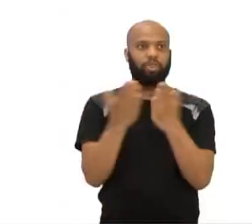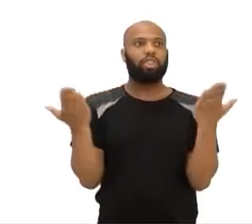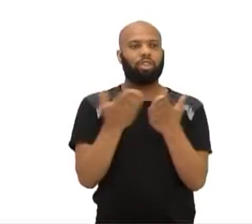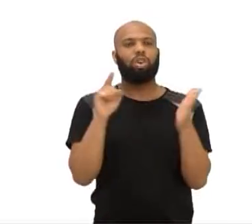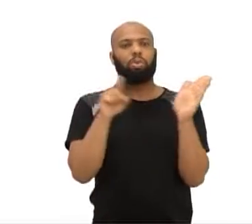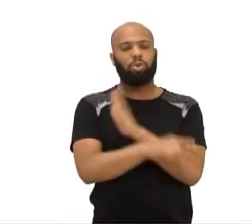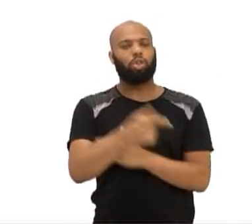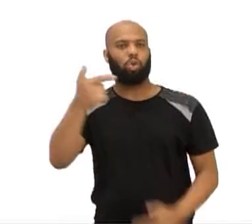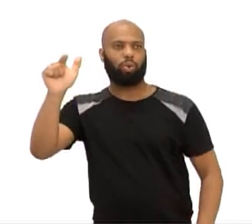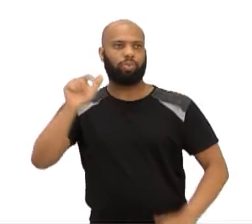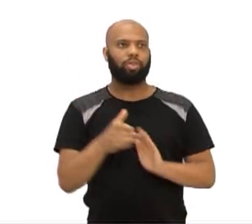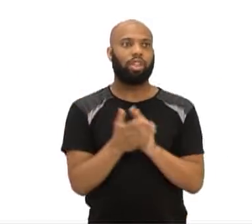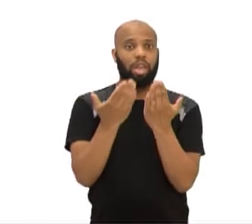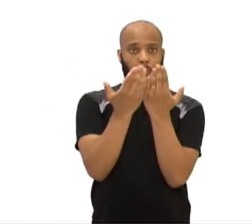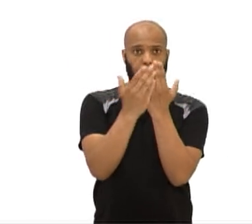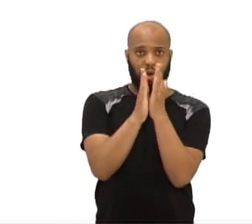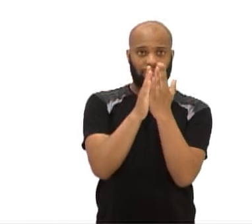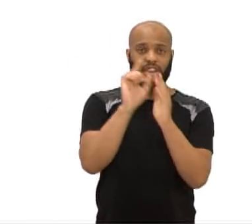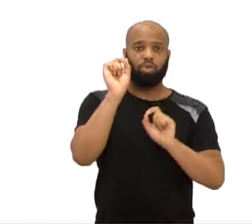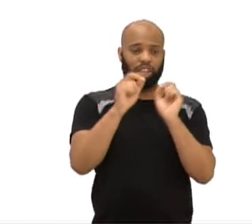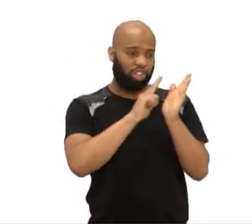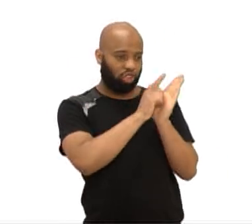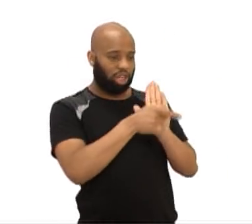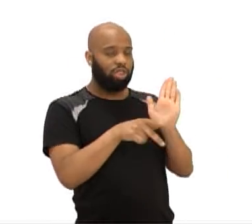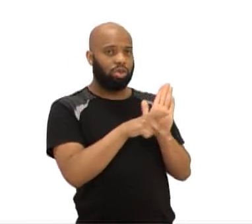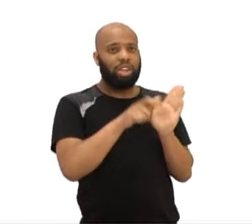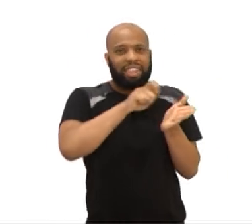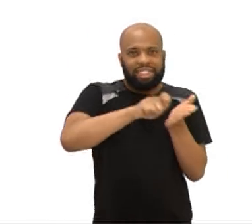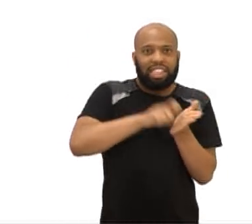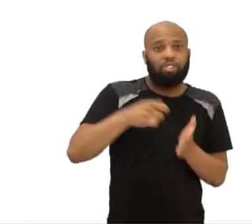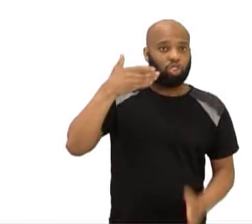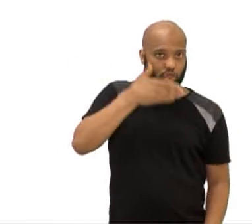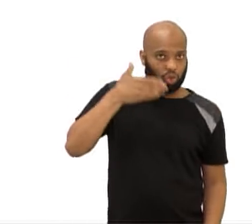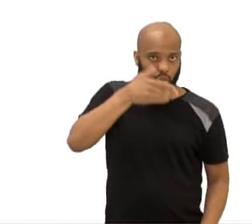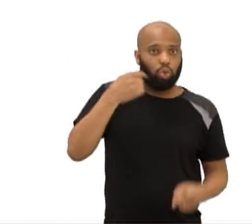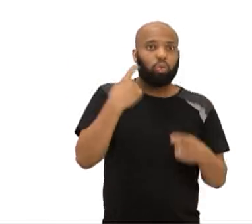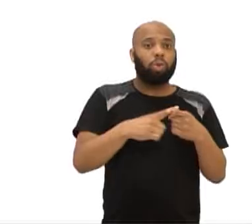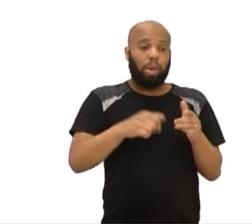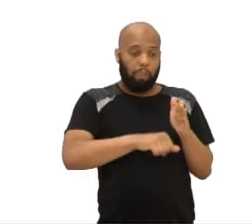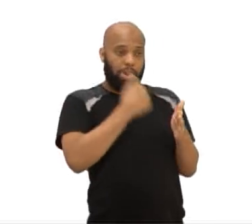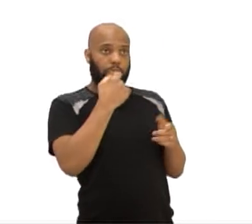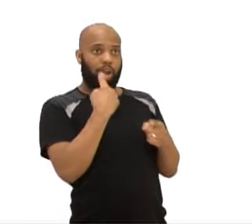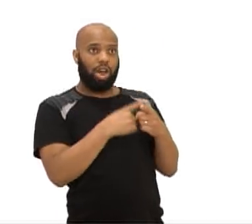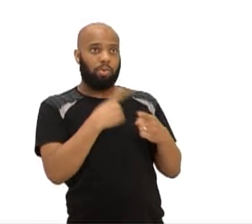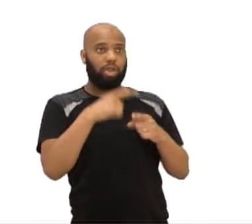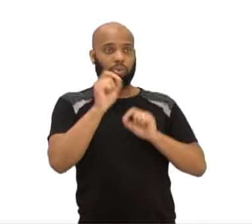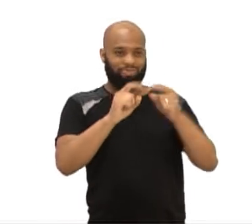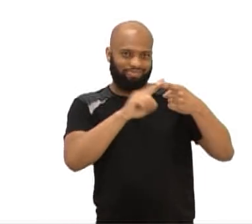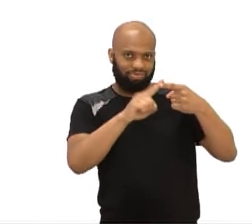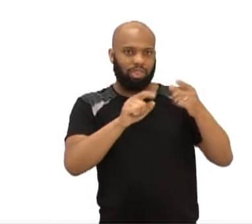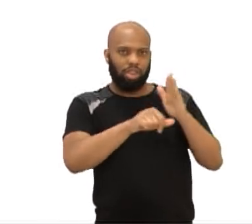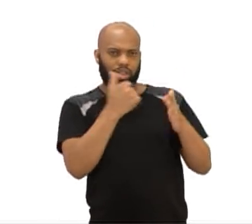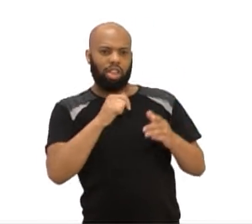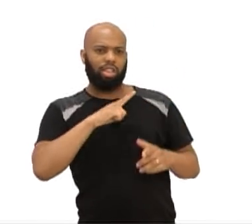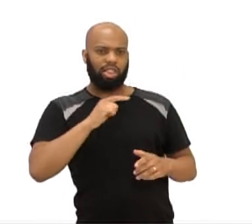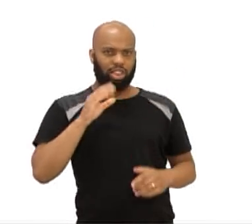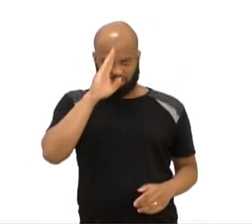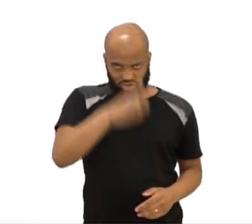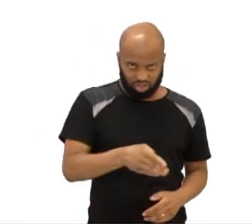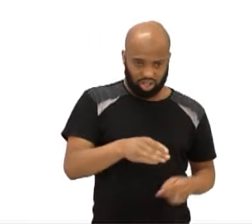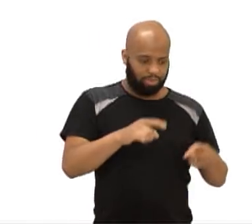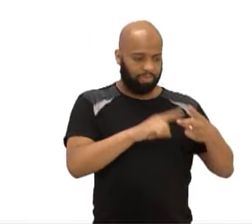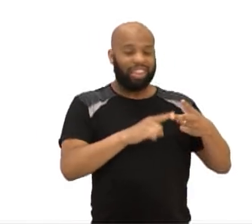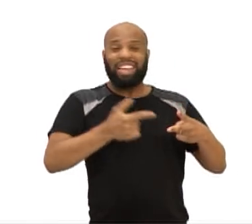agora? O panfleto é um gênero discursivo. Primário, porque apresenta uma necessidade rápida. Secundário,